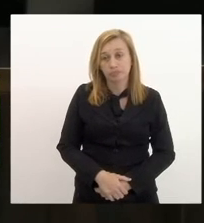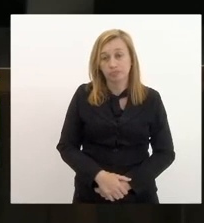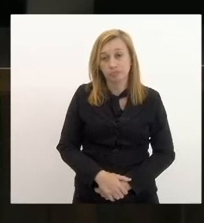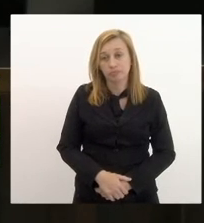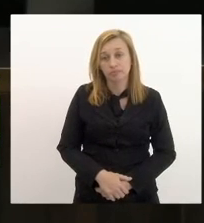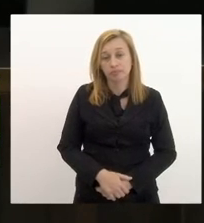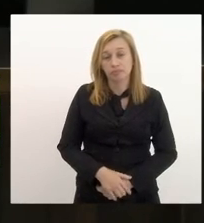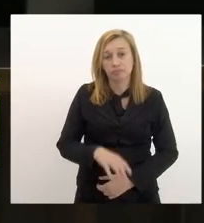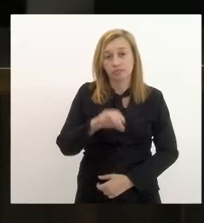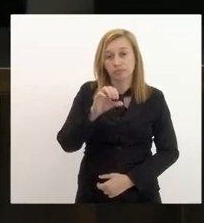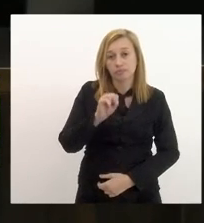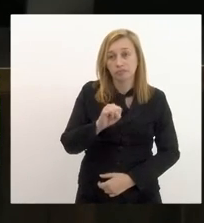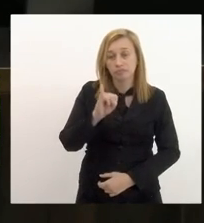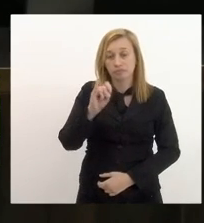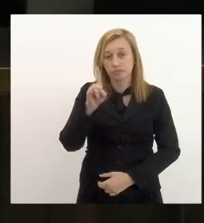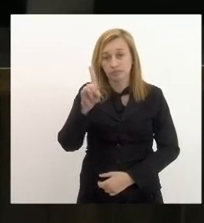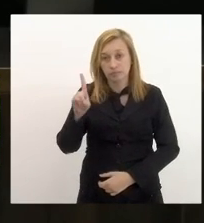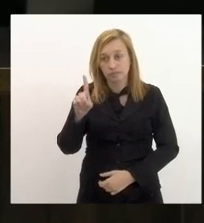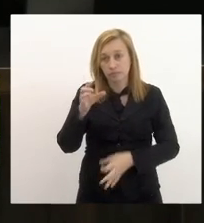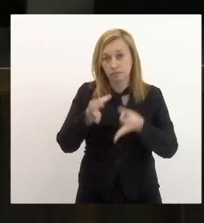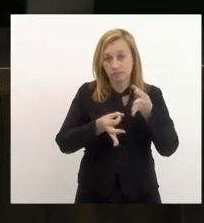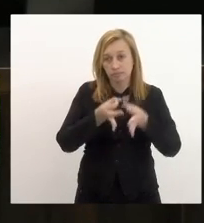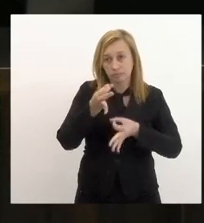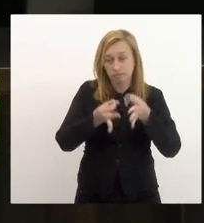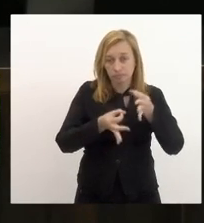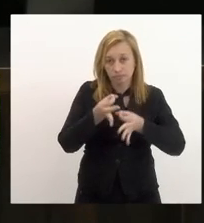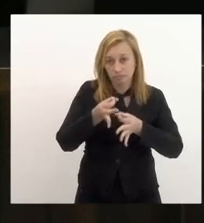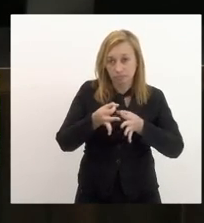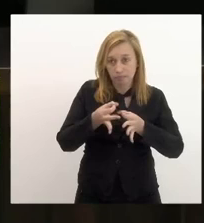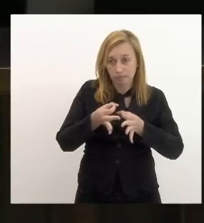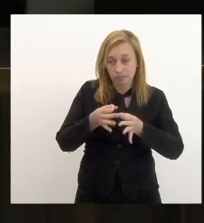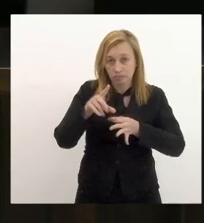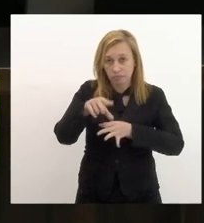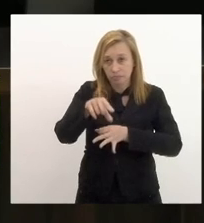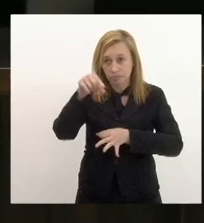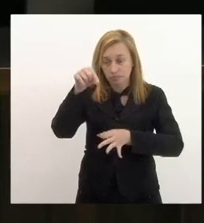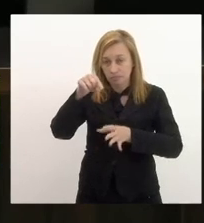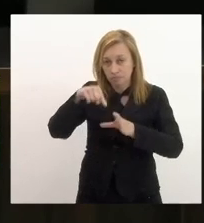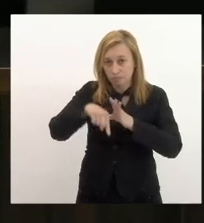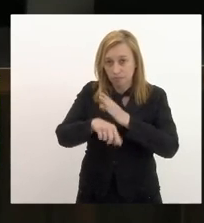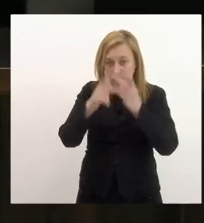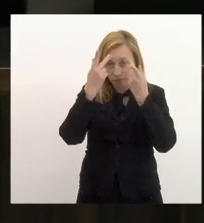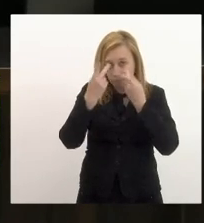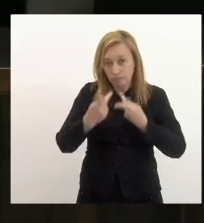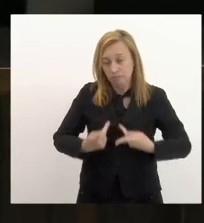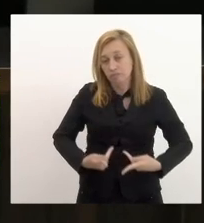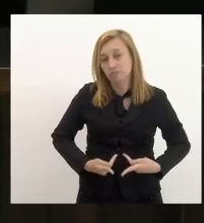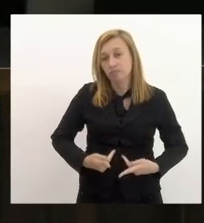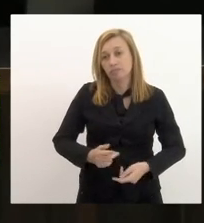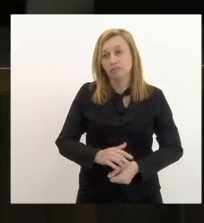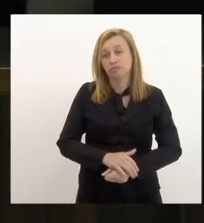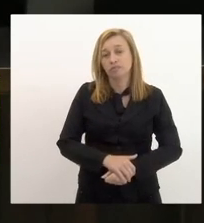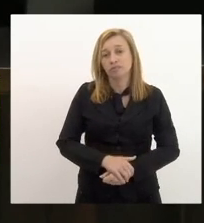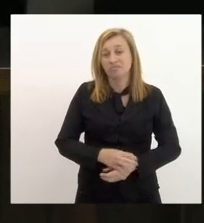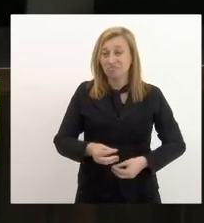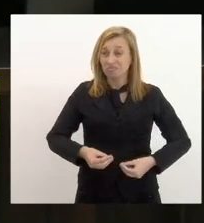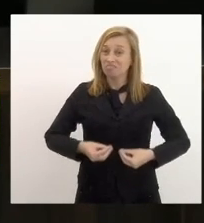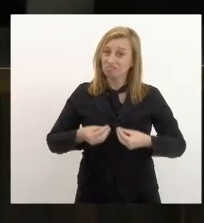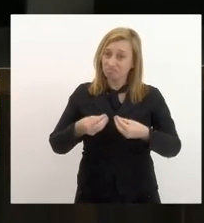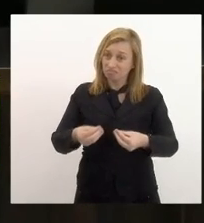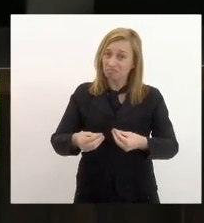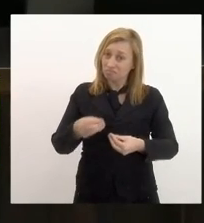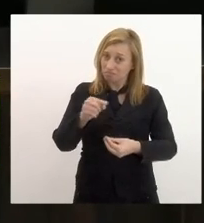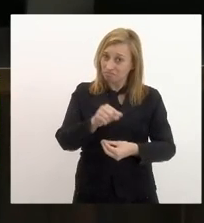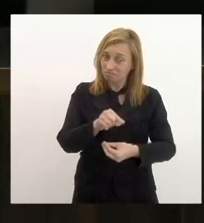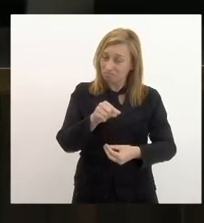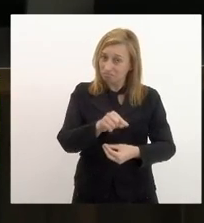sindjustiça e numa decisão profundamente humanitária e entregando